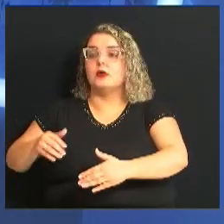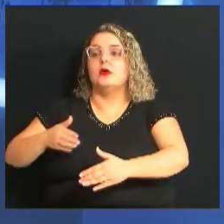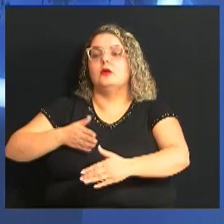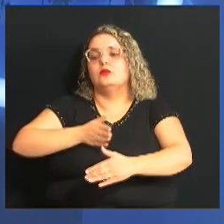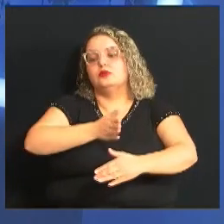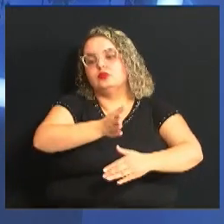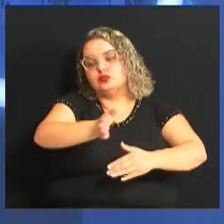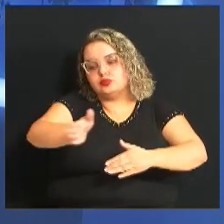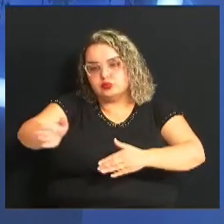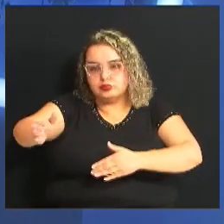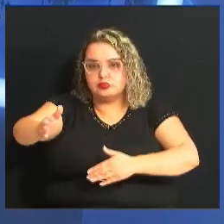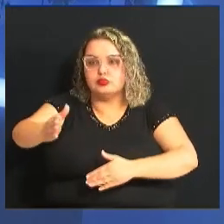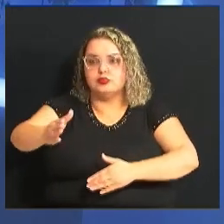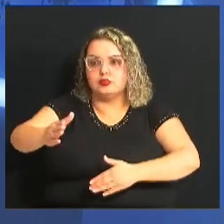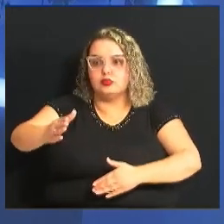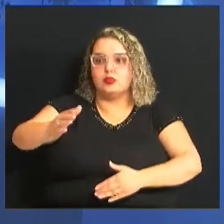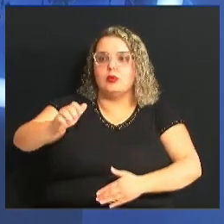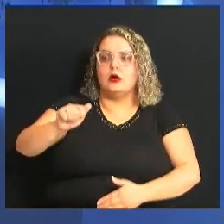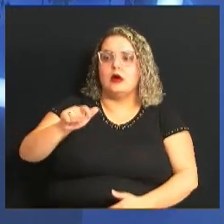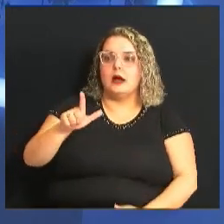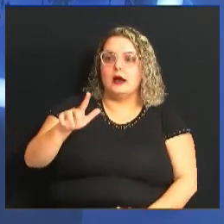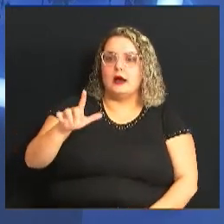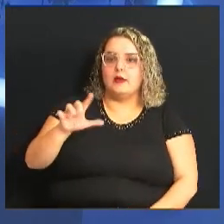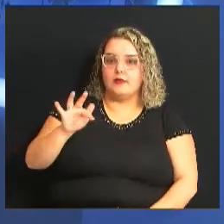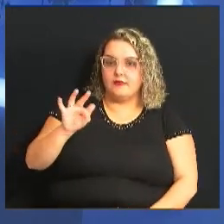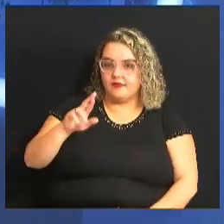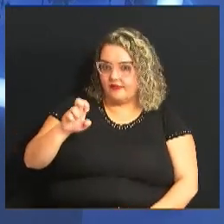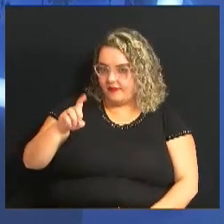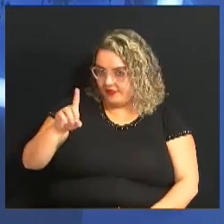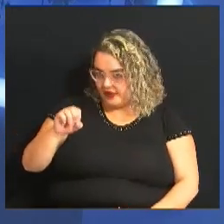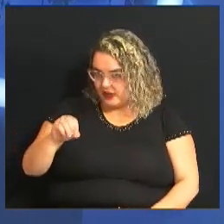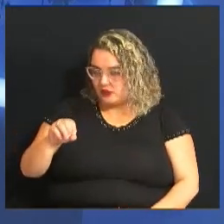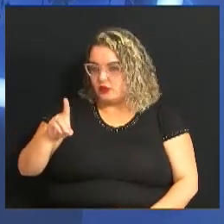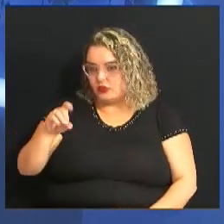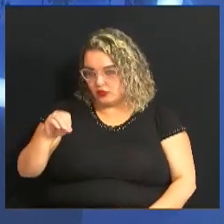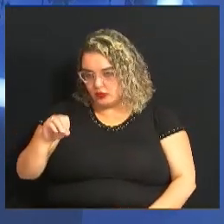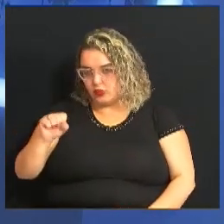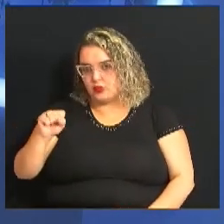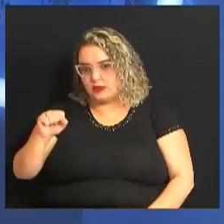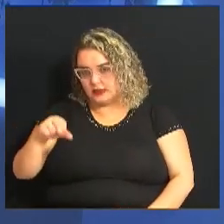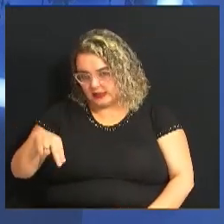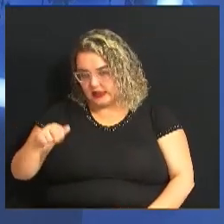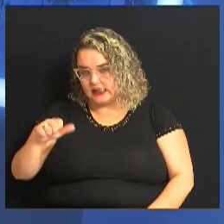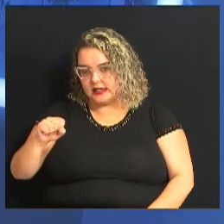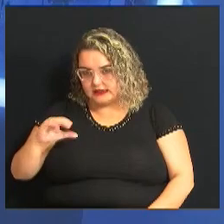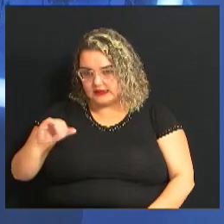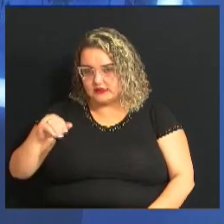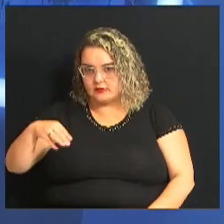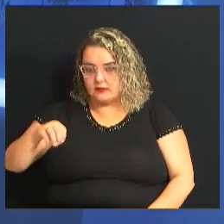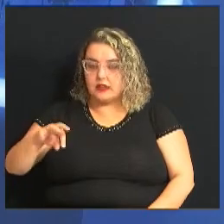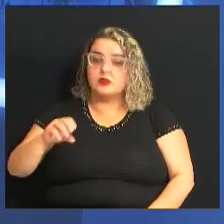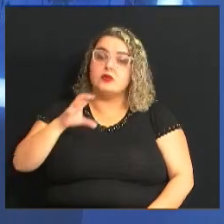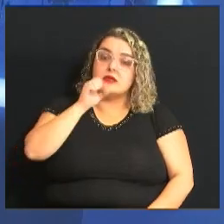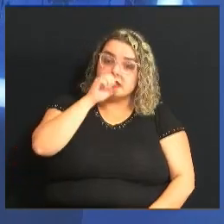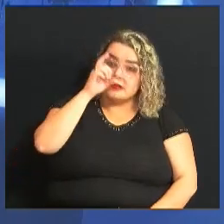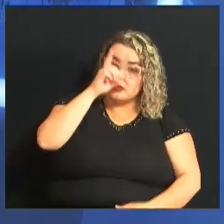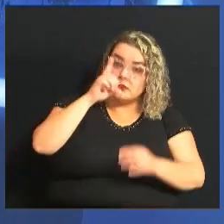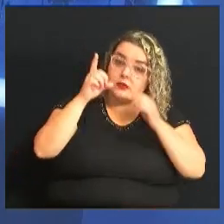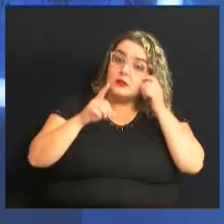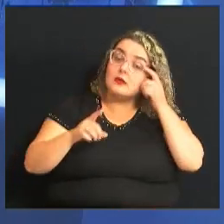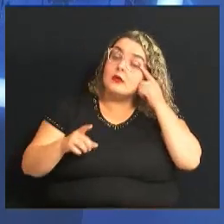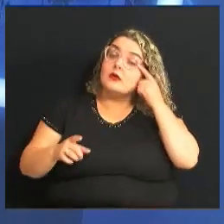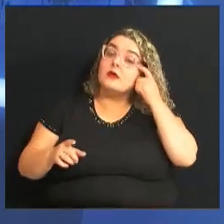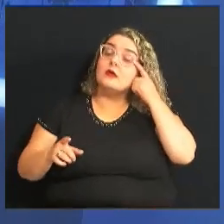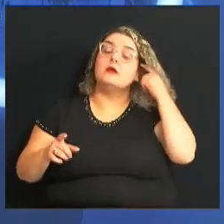direção à rua Coronel Alfredo Augusto do Nascimento. Você que no final de semana passa por Souzas, vai curtir ali aquele